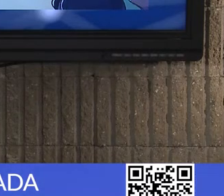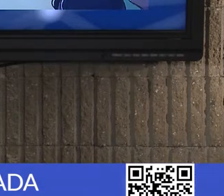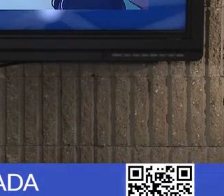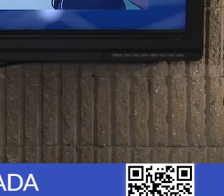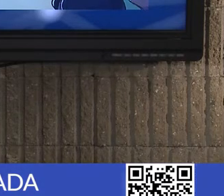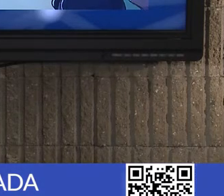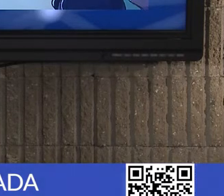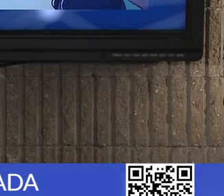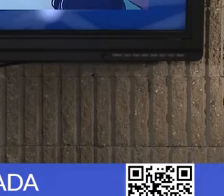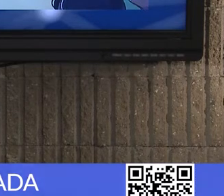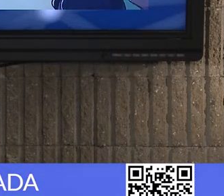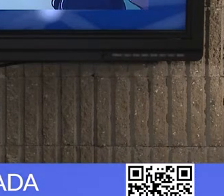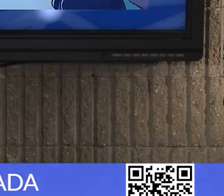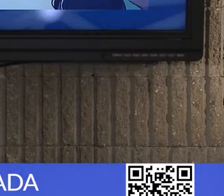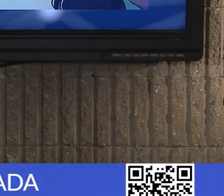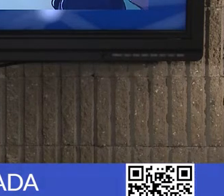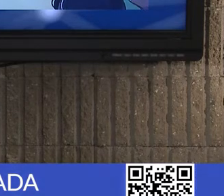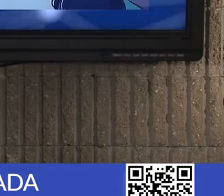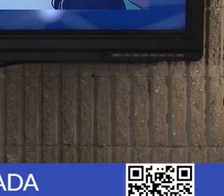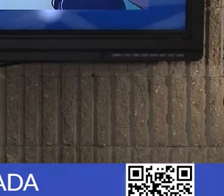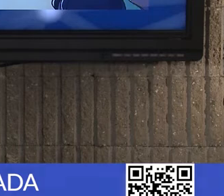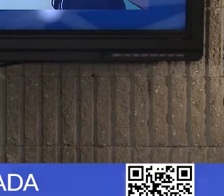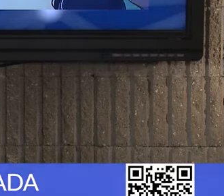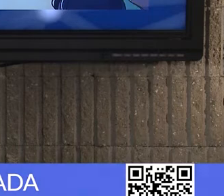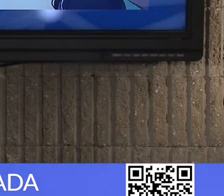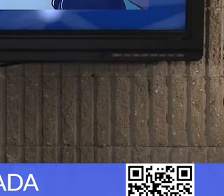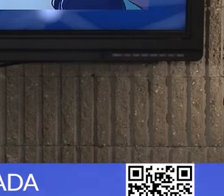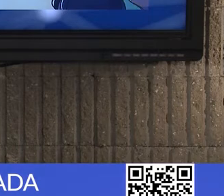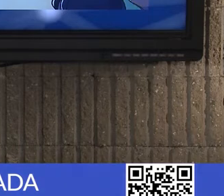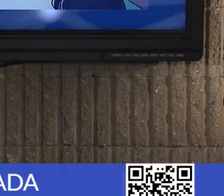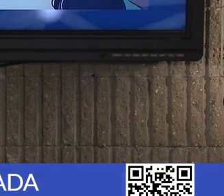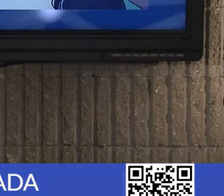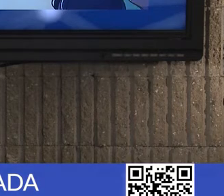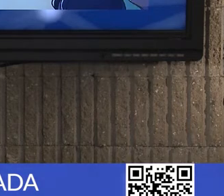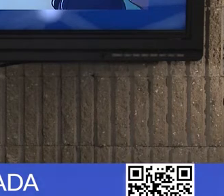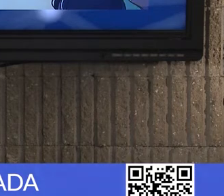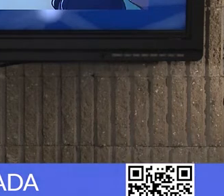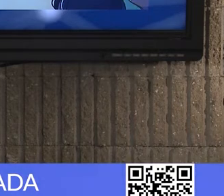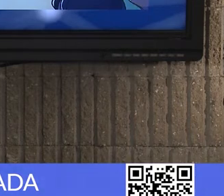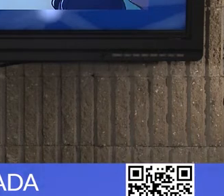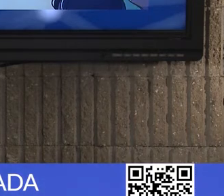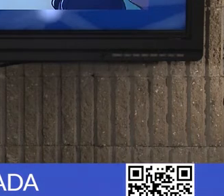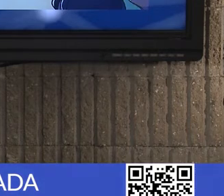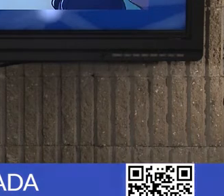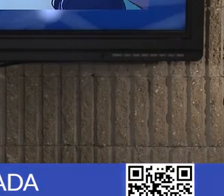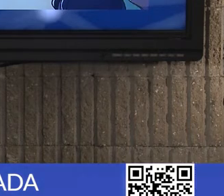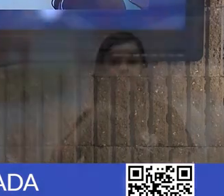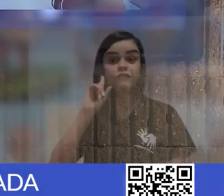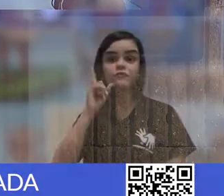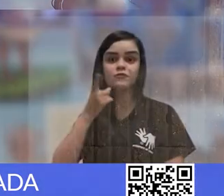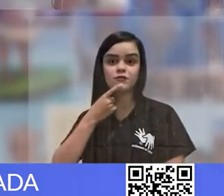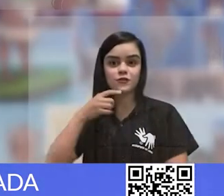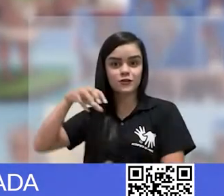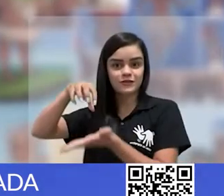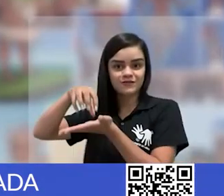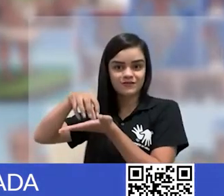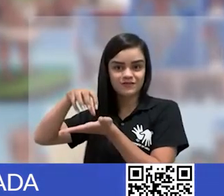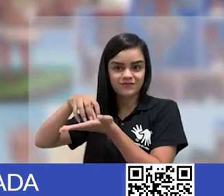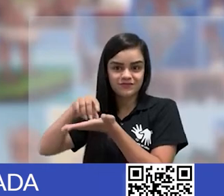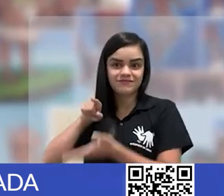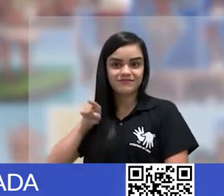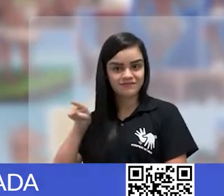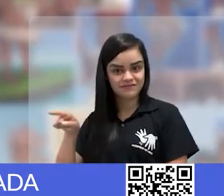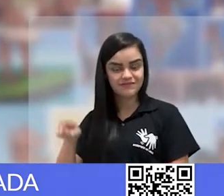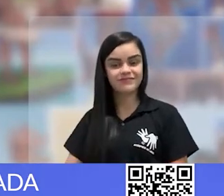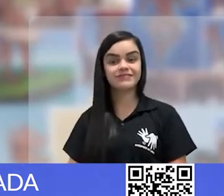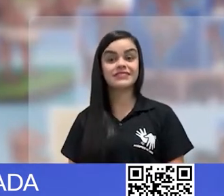dos quadrinhos brasileiros. A história foi desenvolvida no formato plurilingue, sendo contada em Libras, língua brasileira de